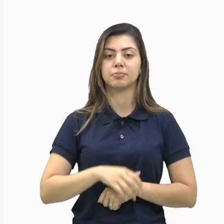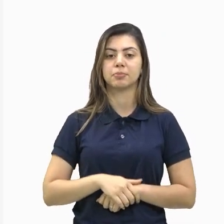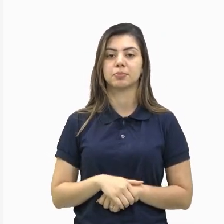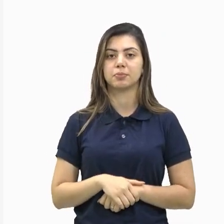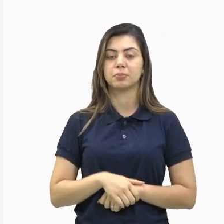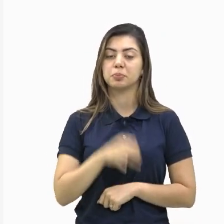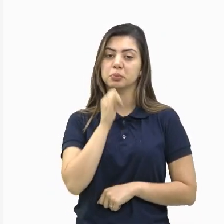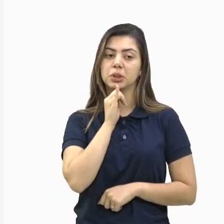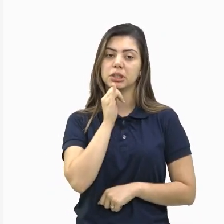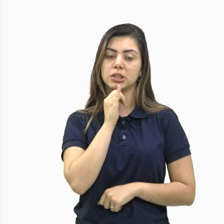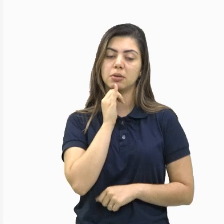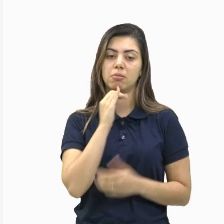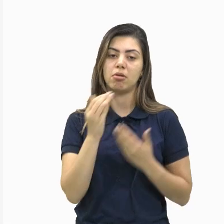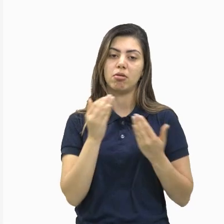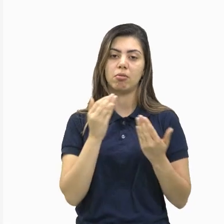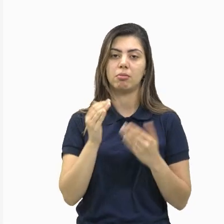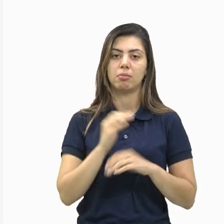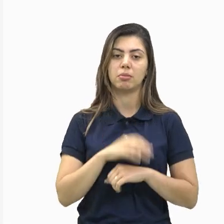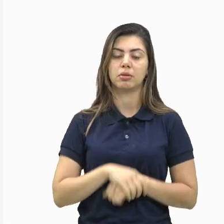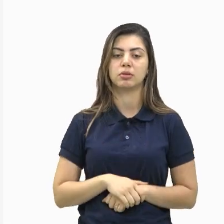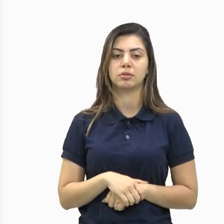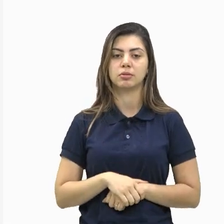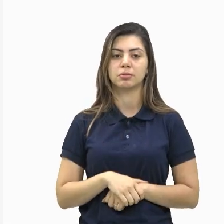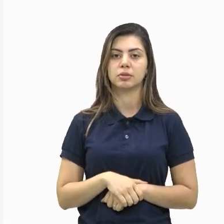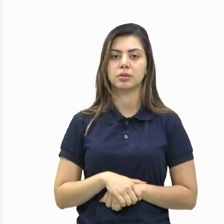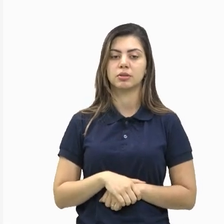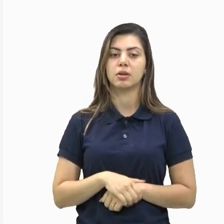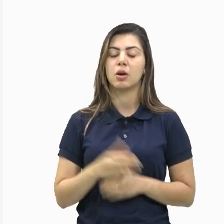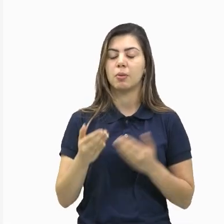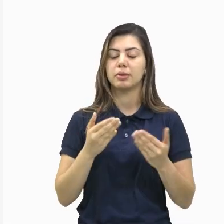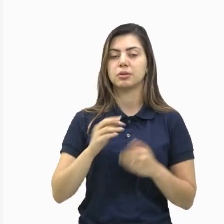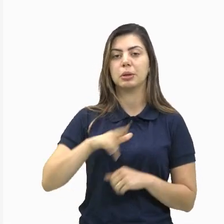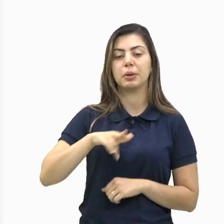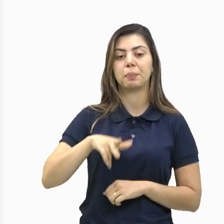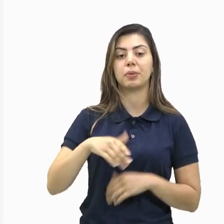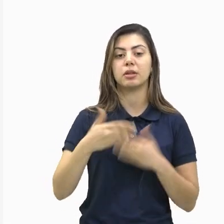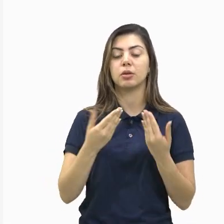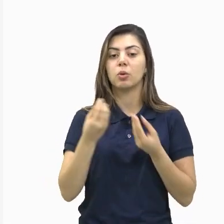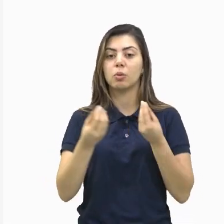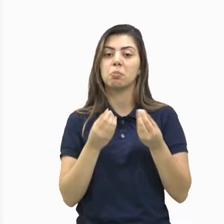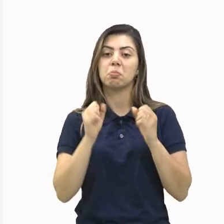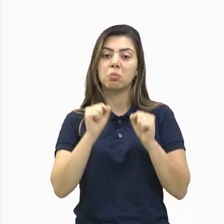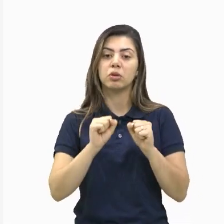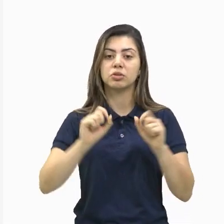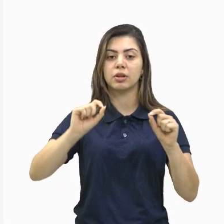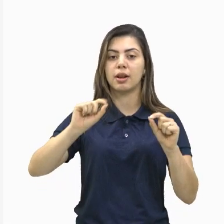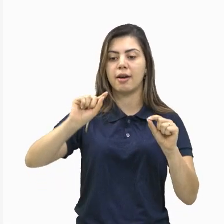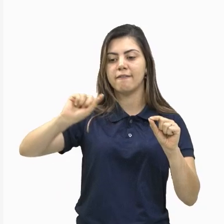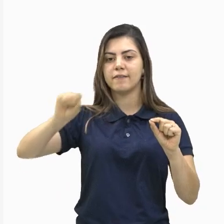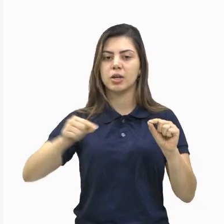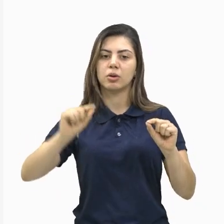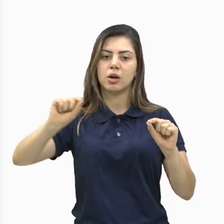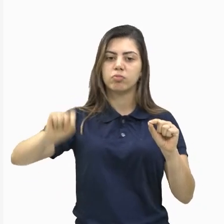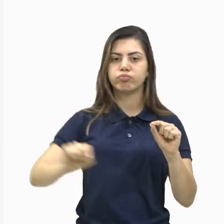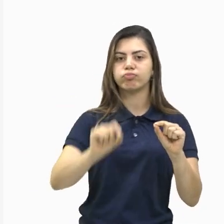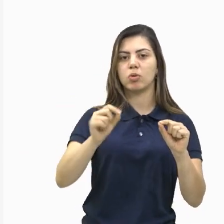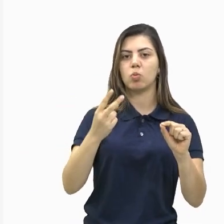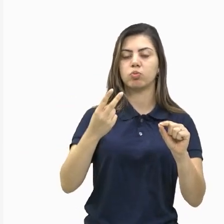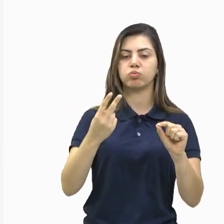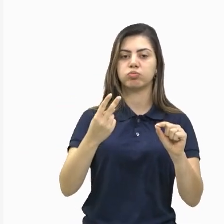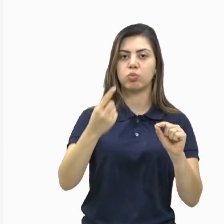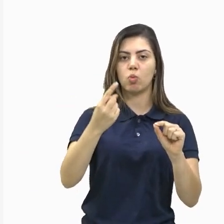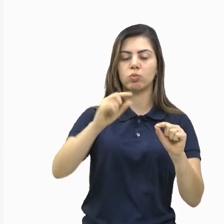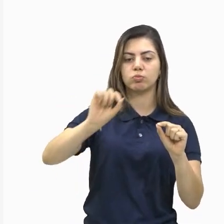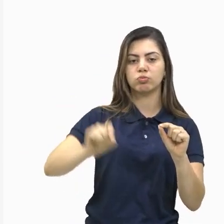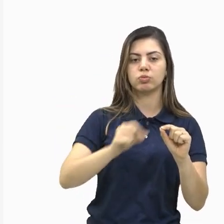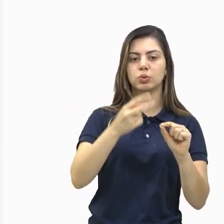continha aqui, ó. 5 dividido por 100, aí tem uma vírgula aqui, ó, anda com a vírgula, anda com mais outra, coloca a vírgula, certo? E aí,